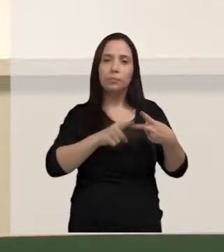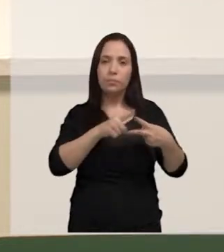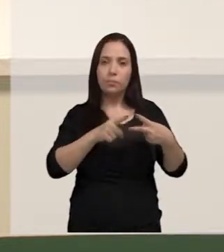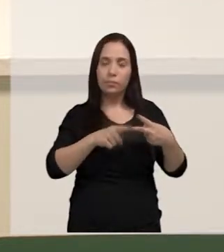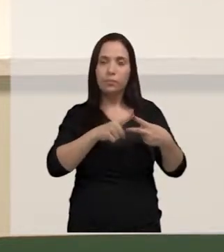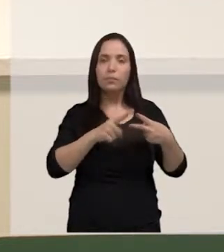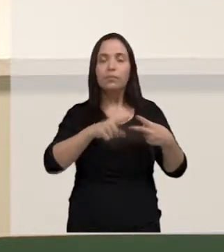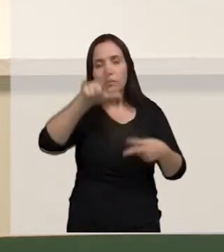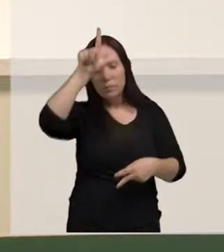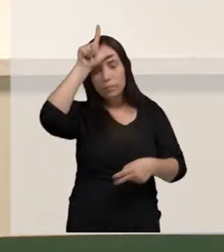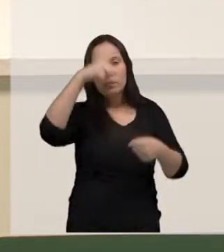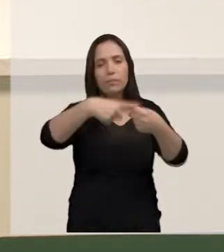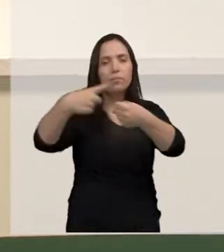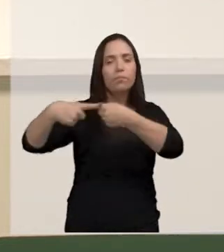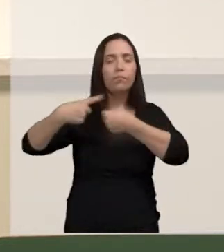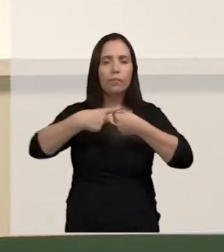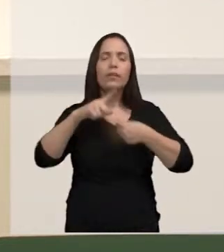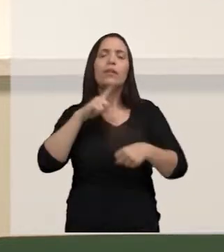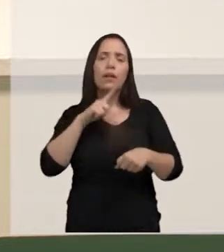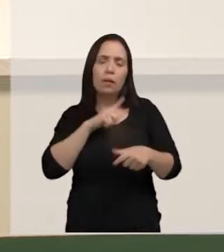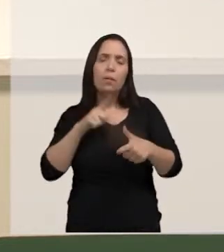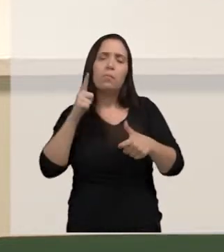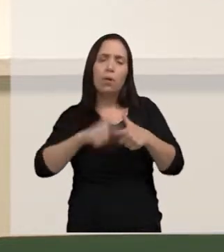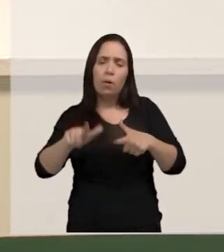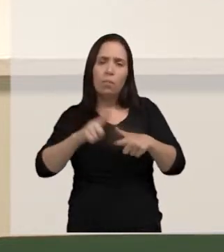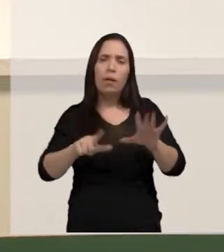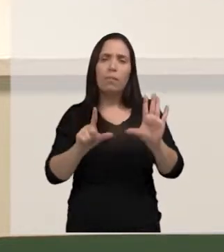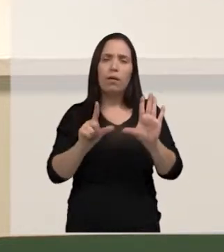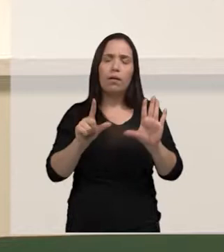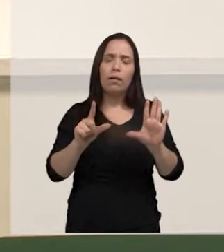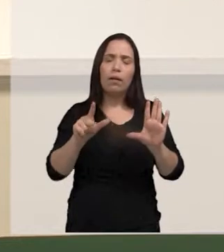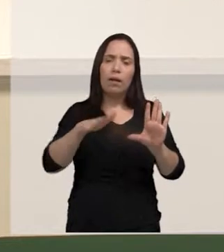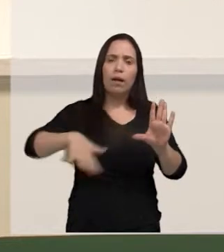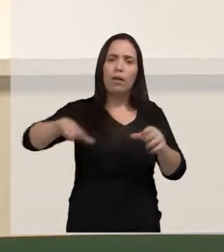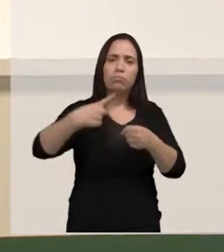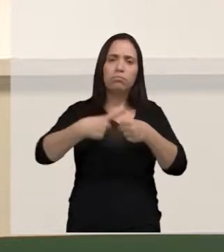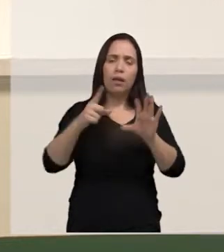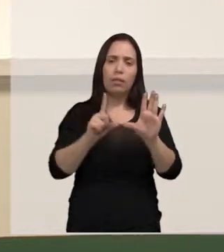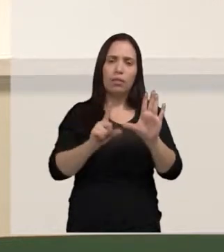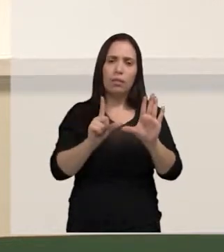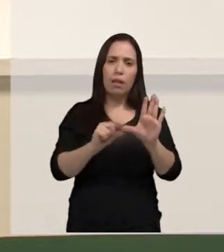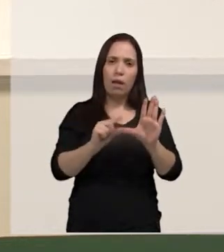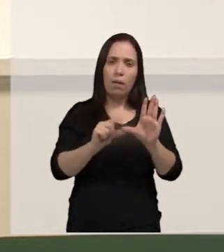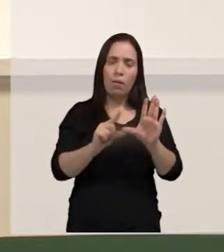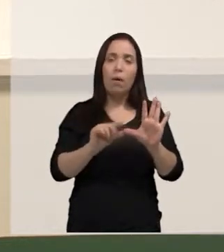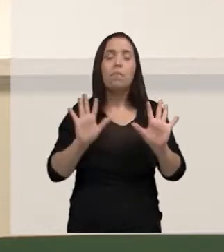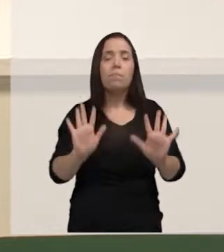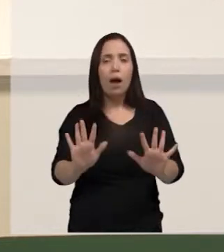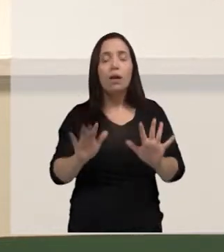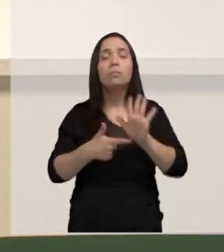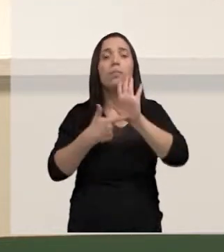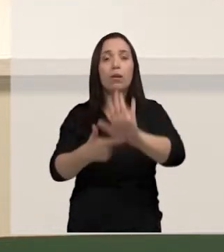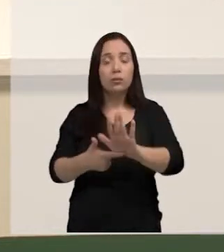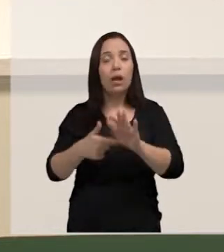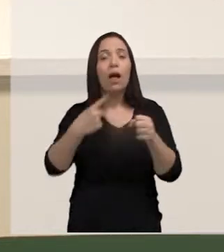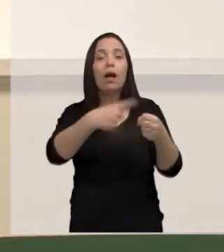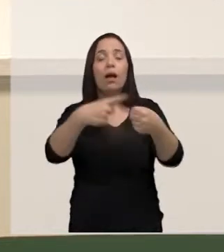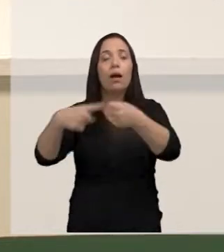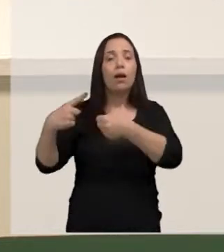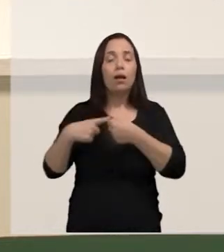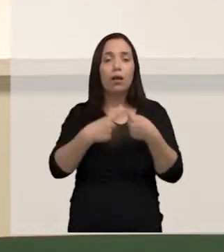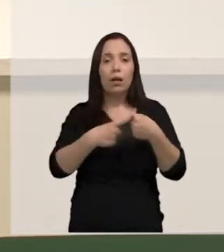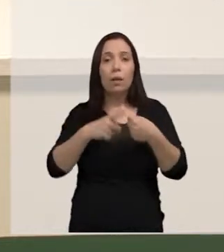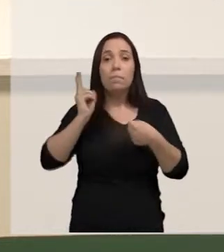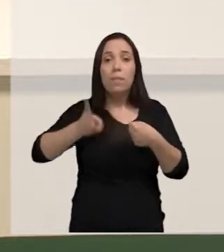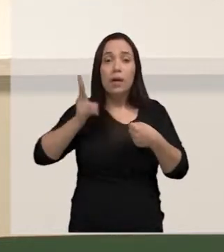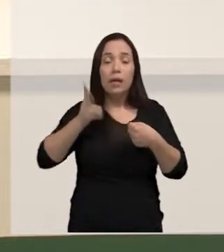solidificam como liderança. Tiveram vários problemas, mas mostraram que a força deles é muito grande. Tanto e